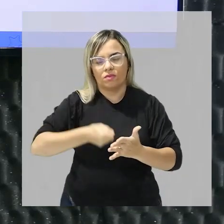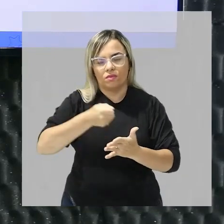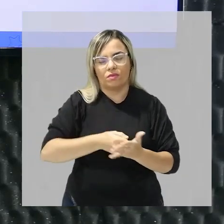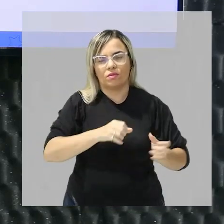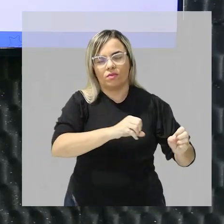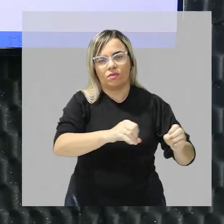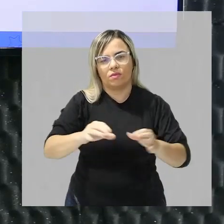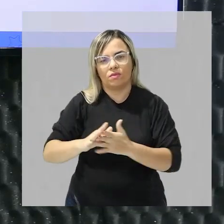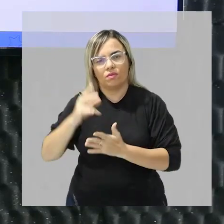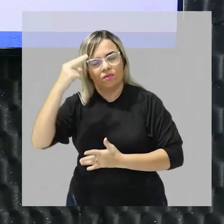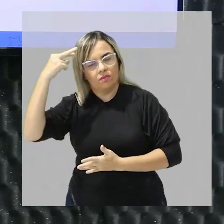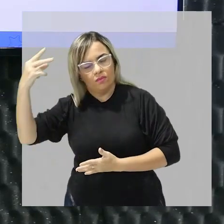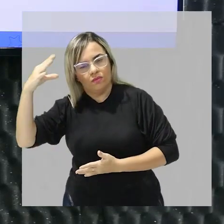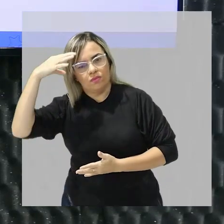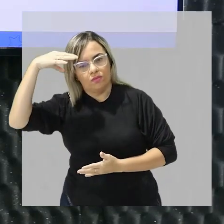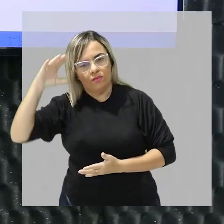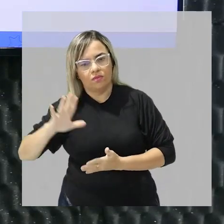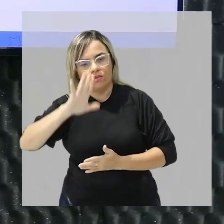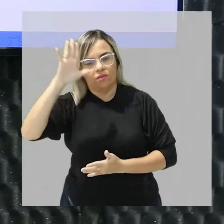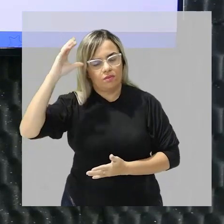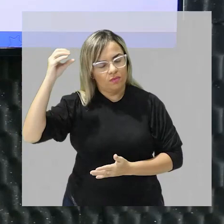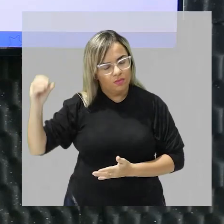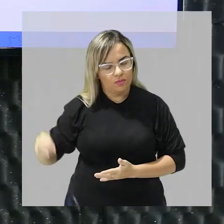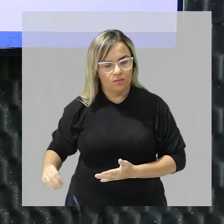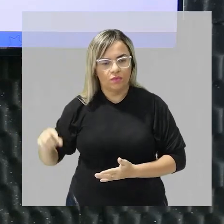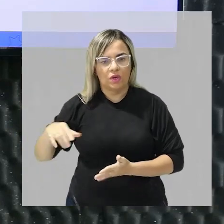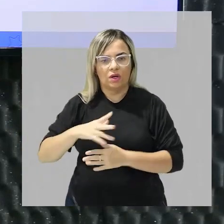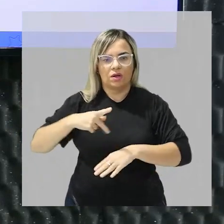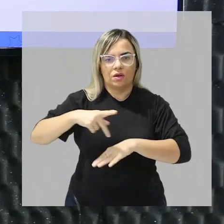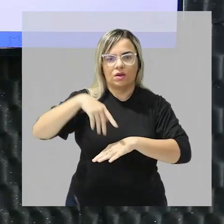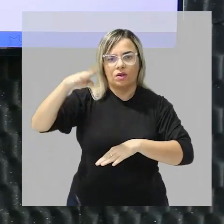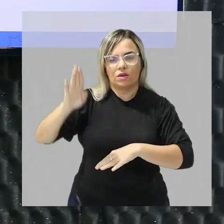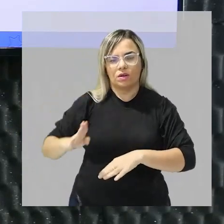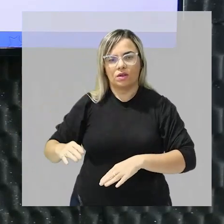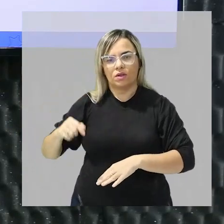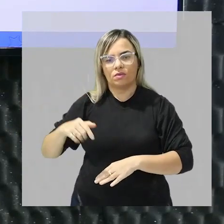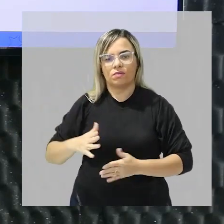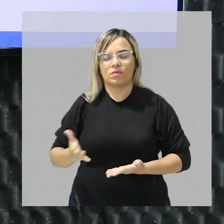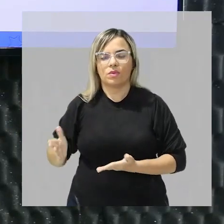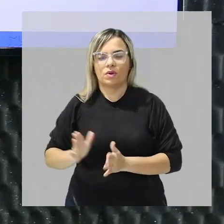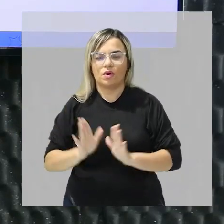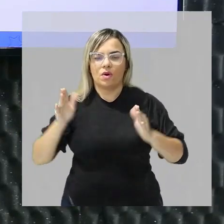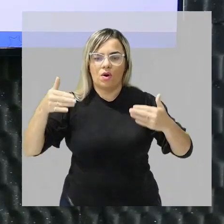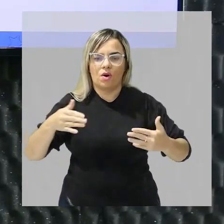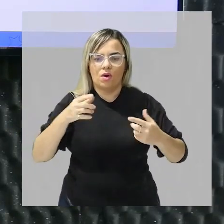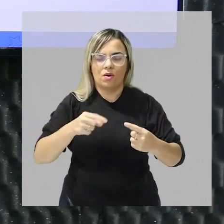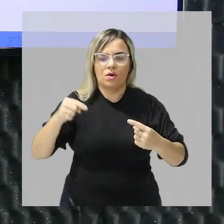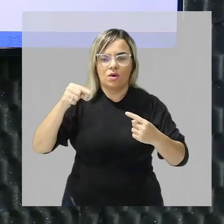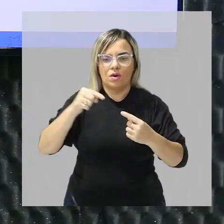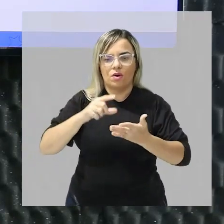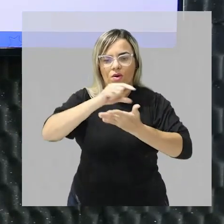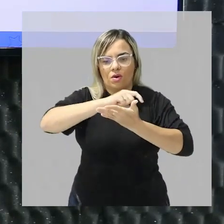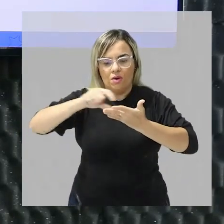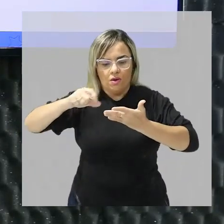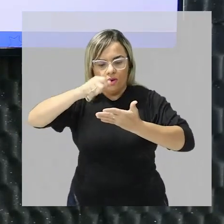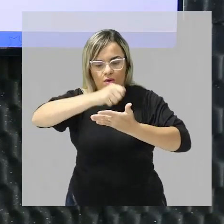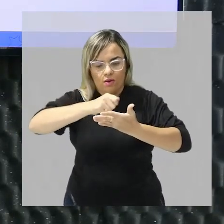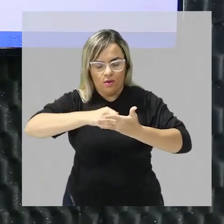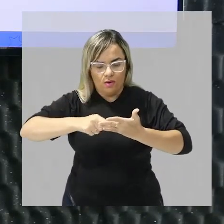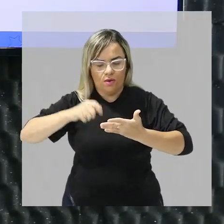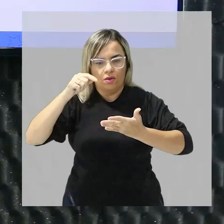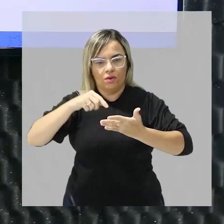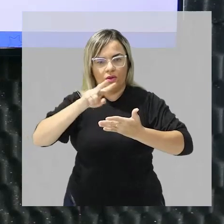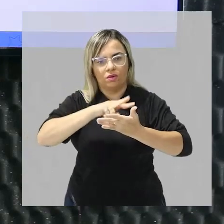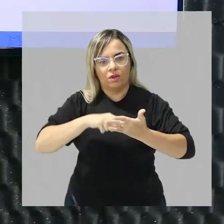de história e cultura afro-brasileira e africana nas escolas do Brasil. Esse é o ponto central do que a gente leu, ok? Vamos para a